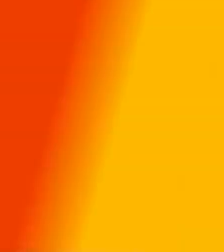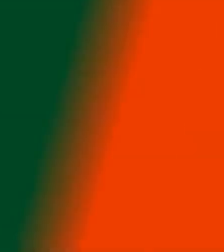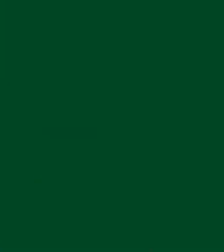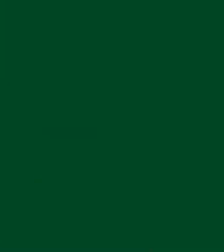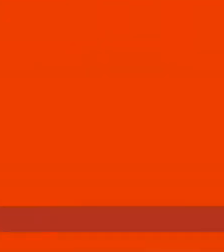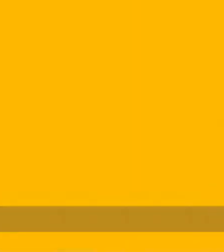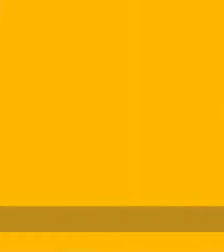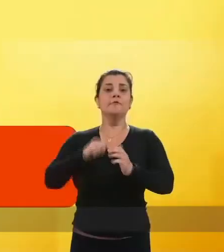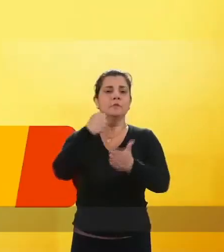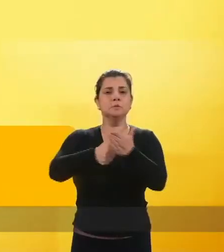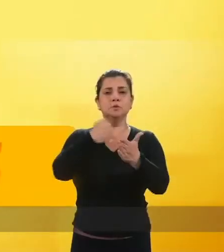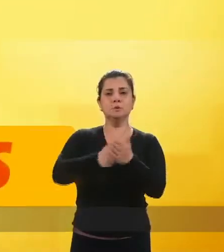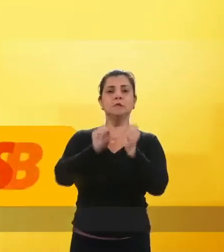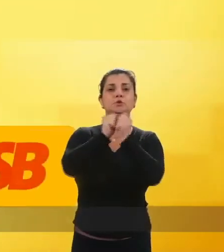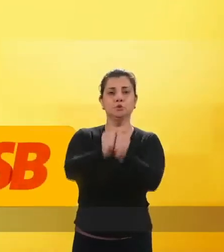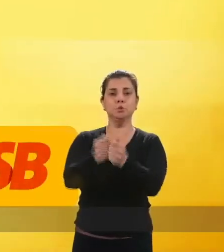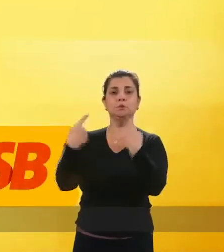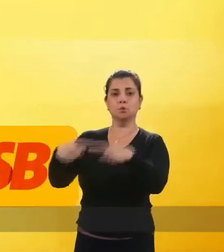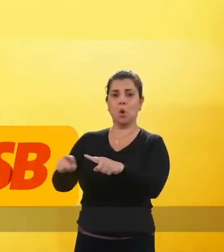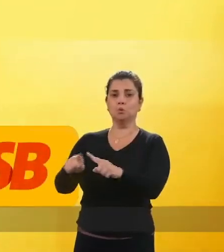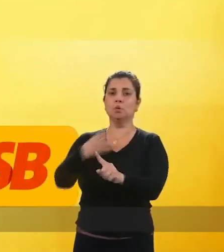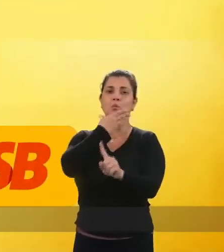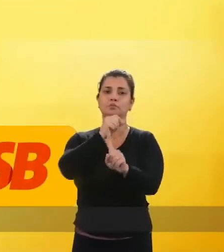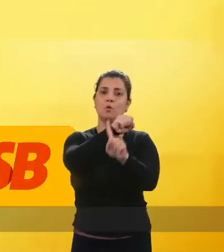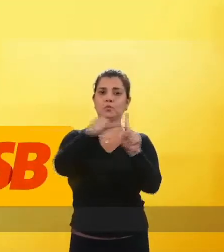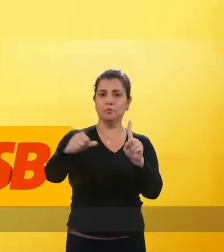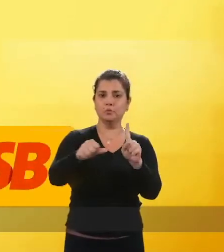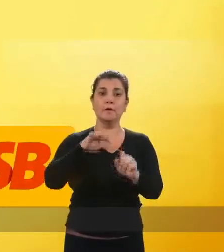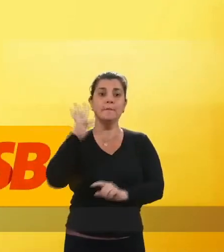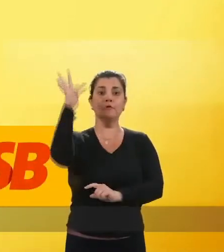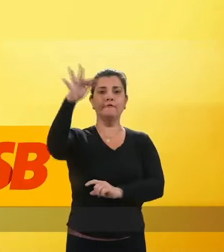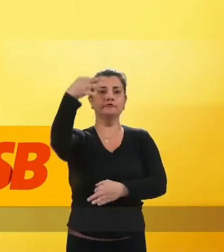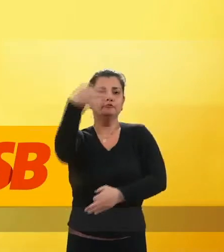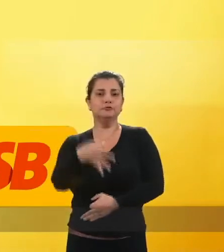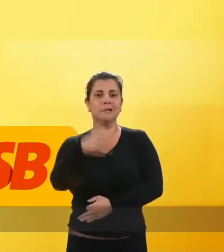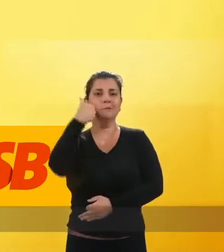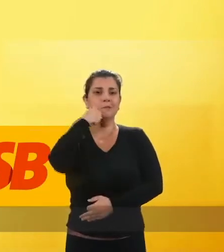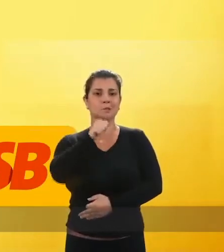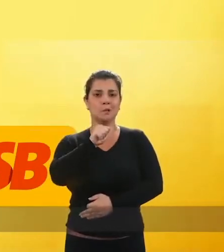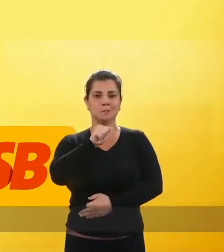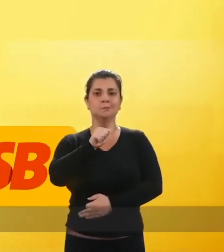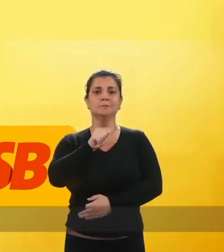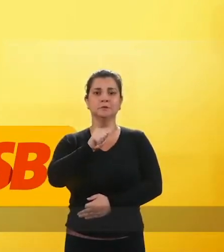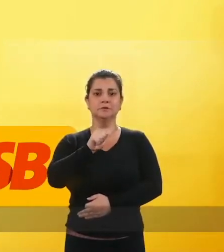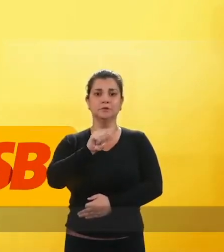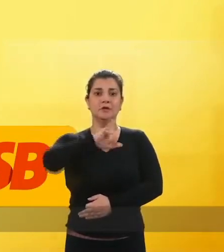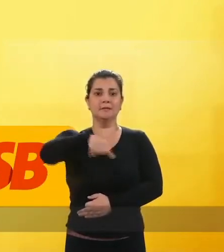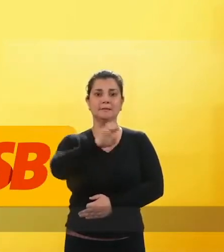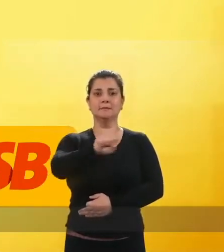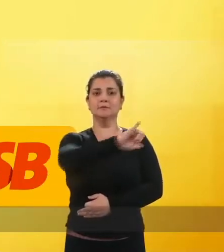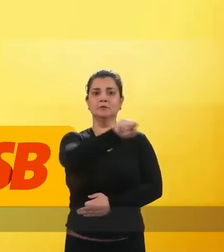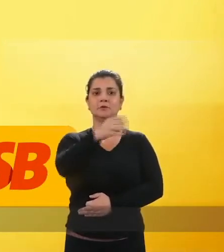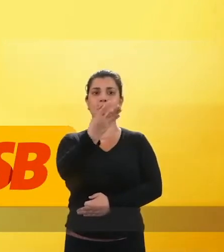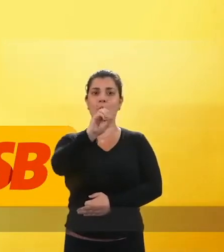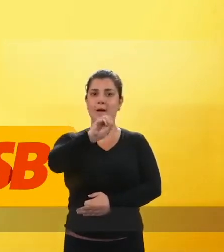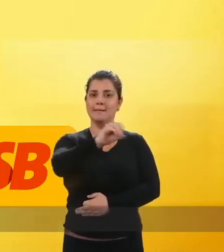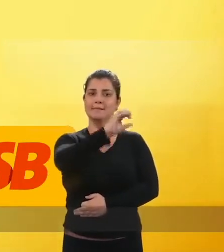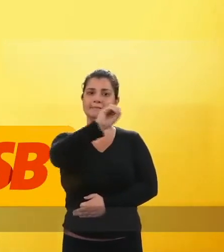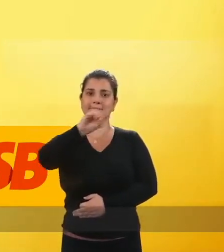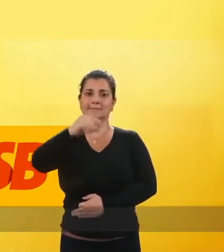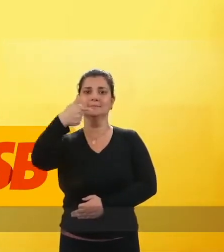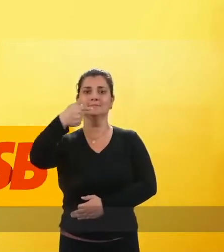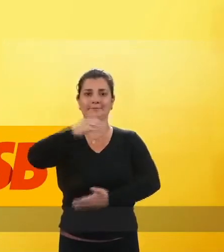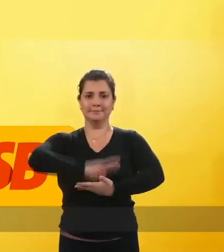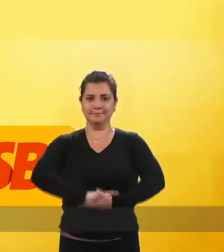representante. Vamos lutar juntos contra o feminicídio e por um futuro digno para nossas mulheres. Sou Jéssica Cardoso,